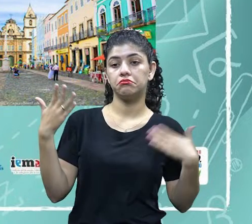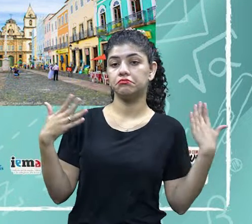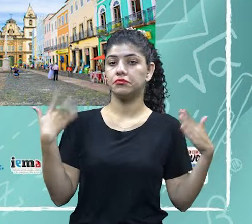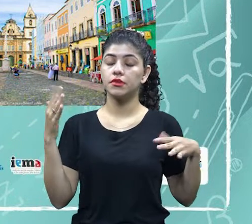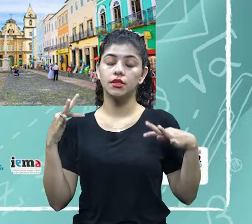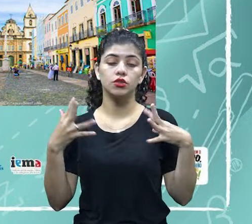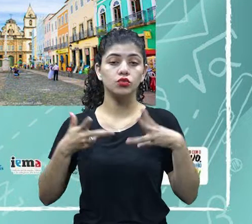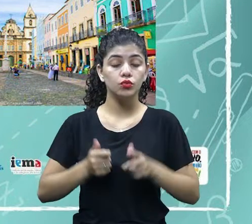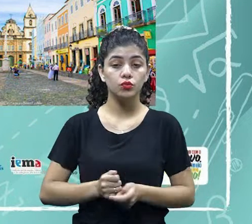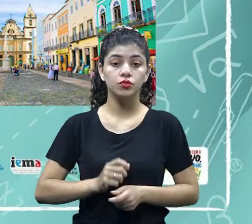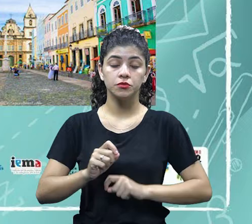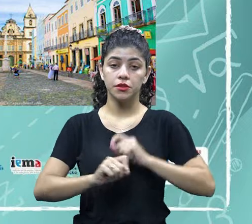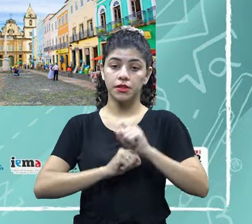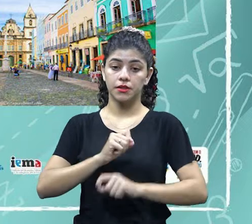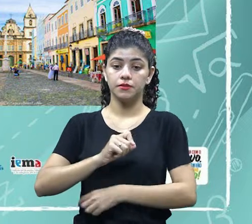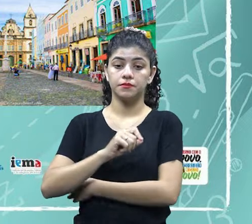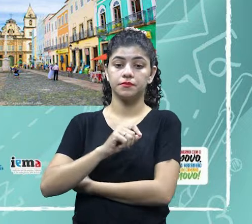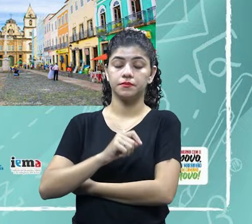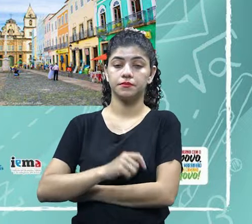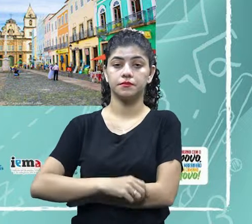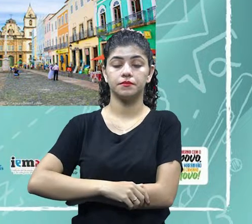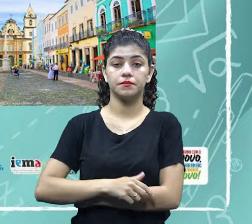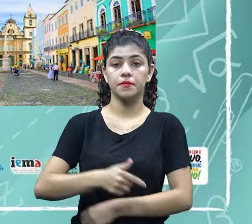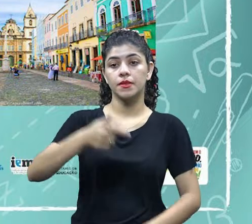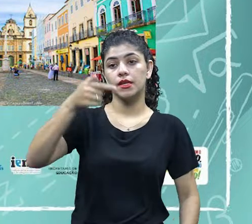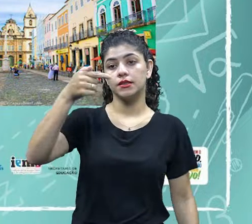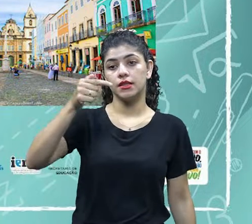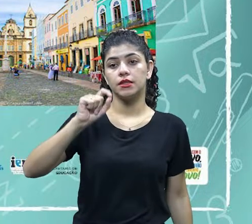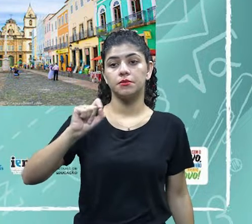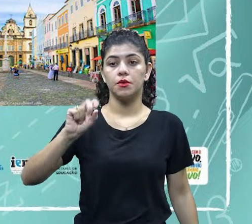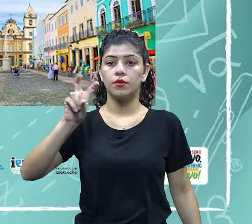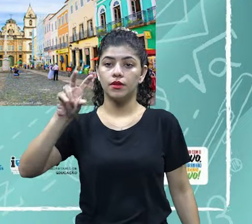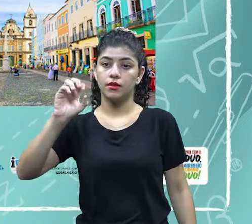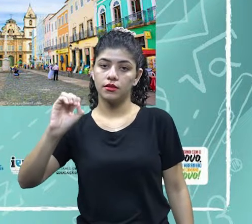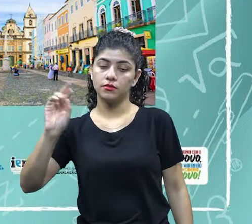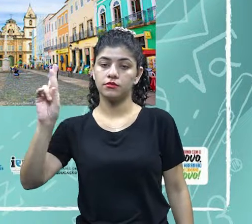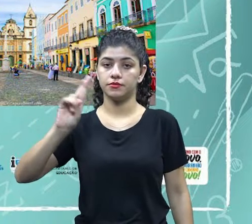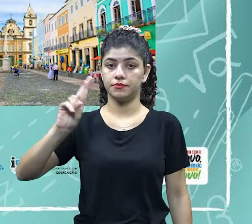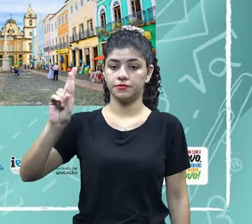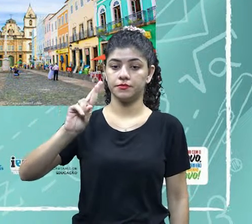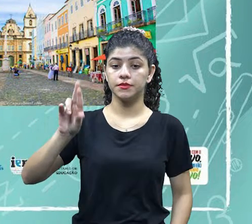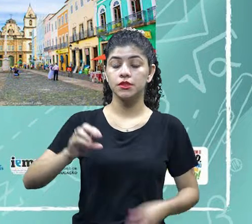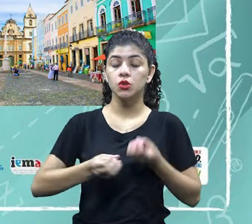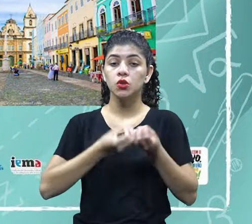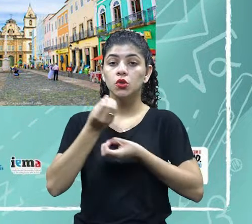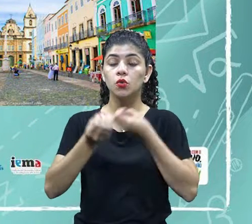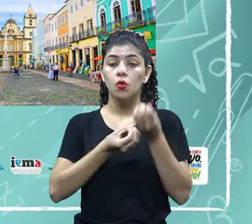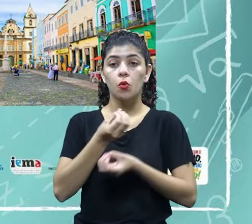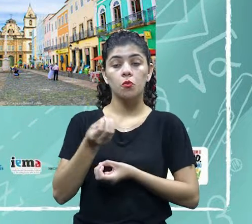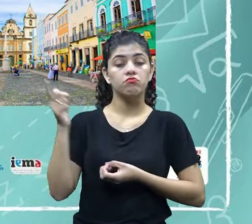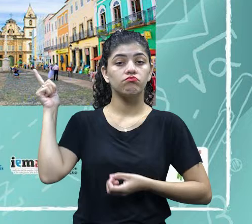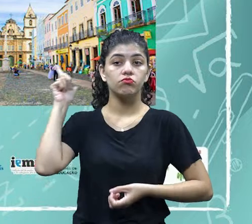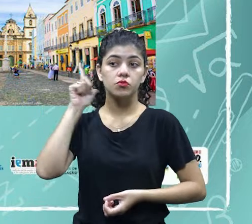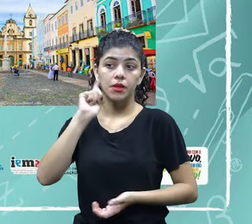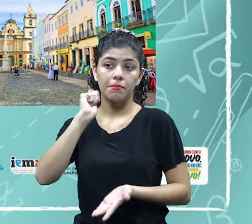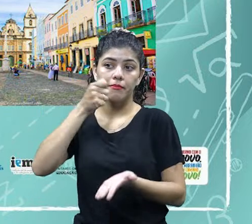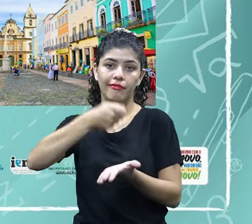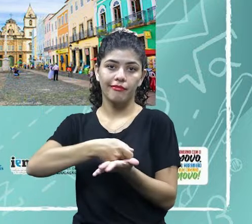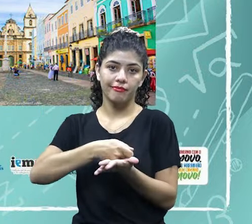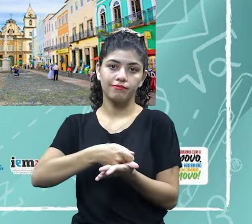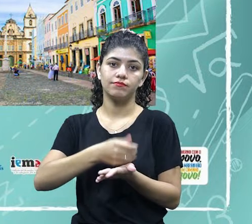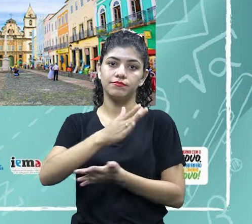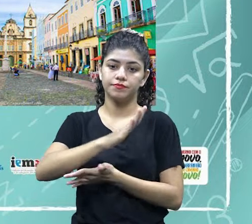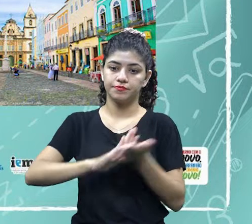enfim, hospedagem, tudo isso vai custar R$ 7.500. Como é que João vai conseguir pagar